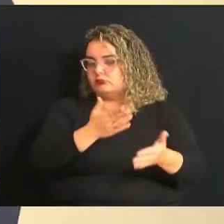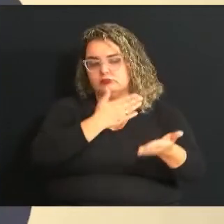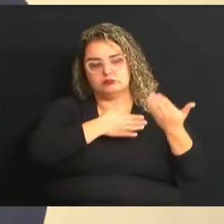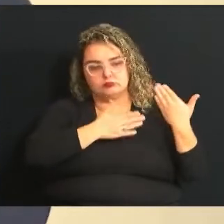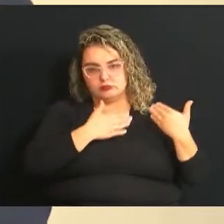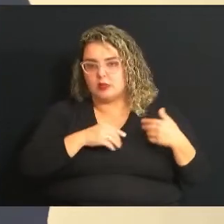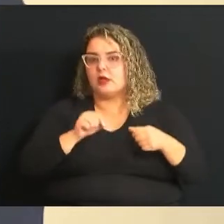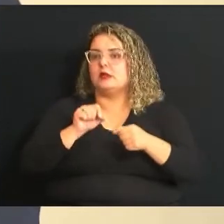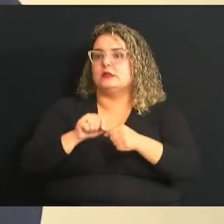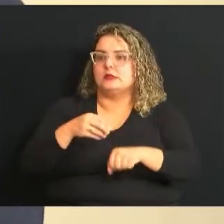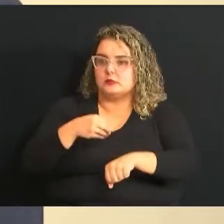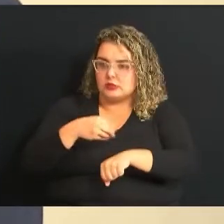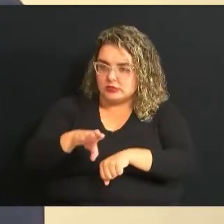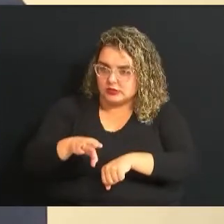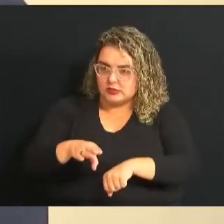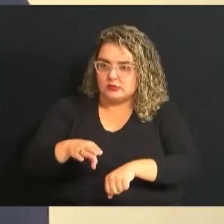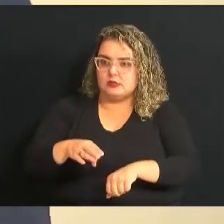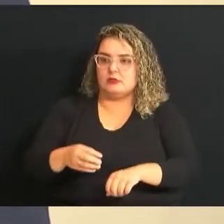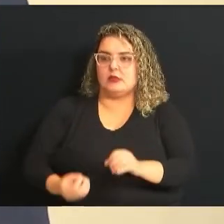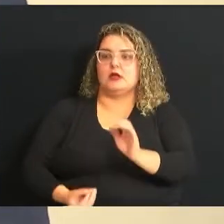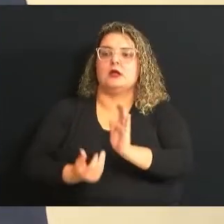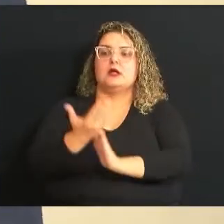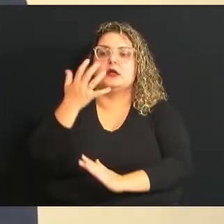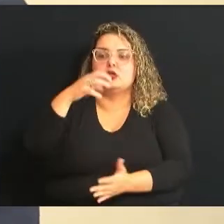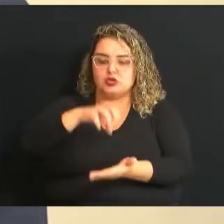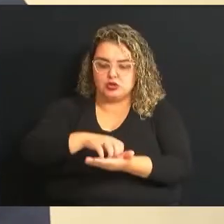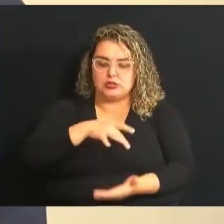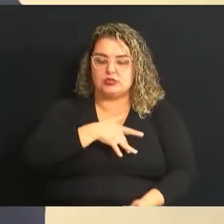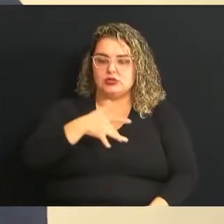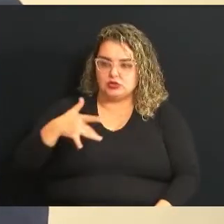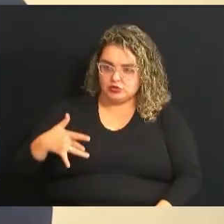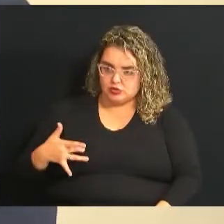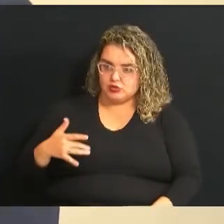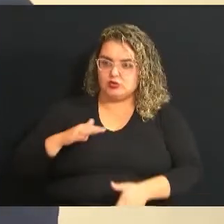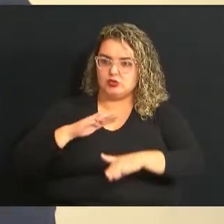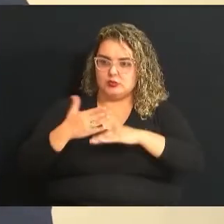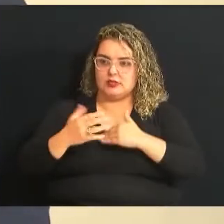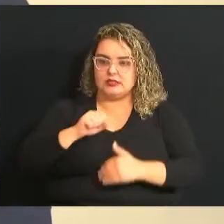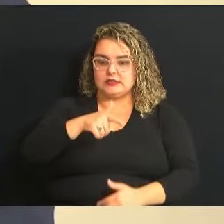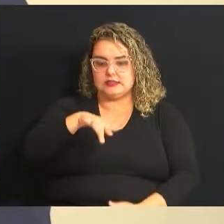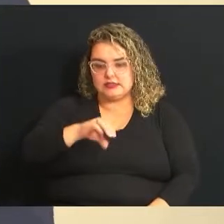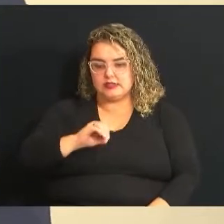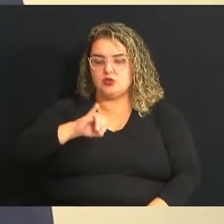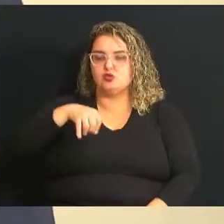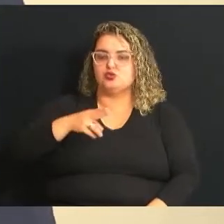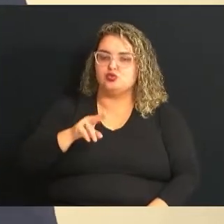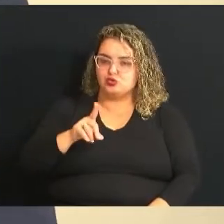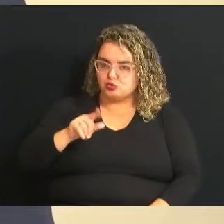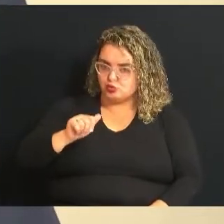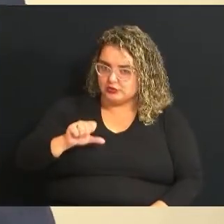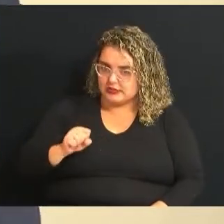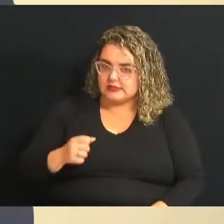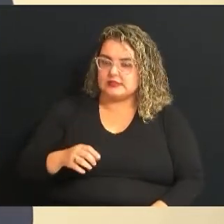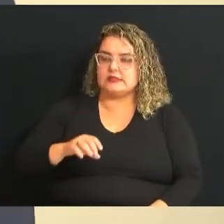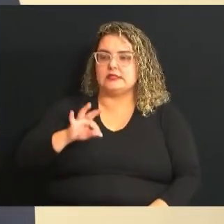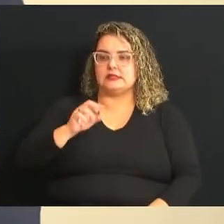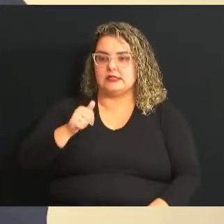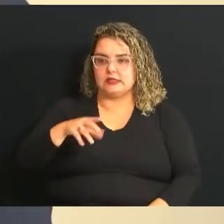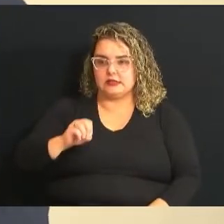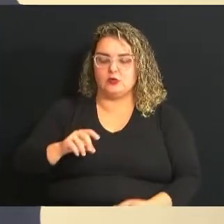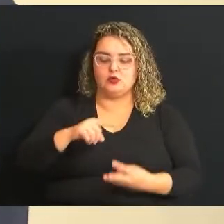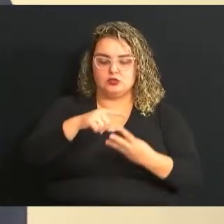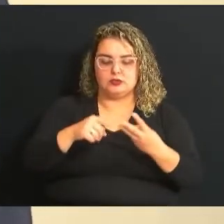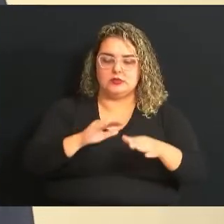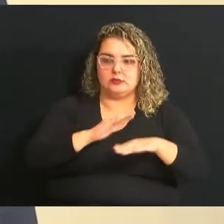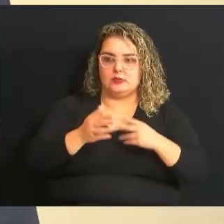é o mesmo de lá de trás. Nós fizemos a indicação para a implantação de um centro de saúde ali no bairro São Judas Tadeu, para atender